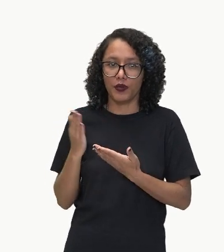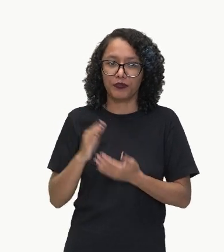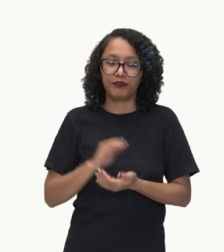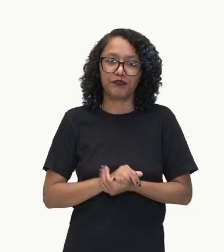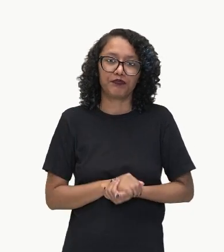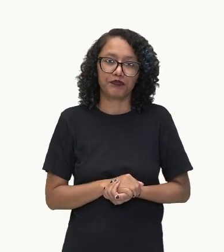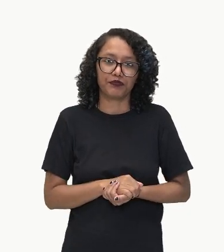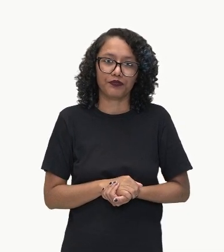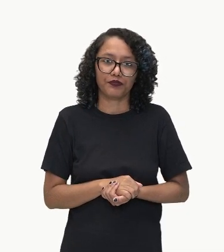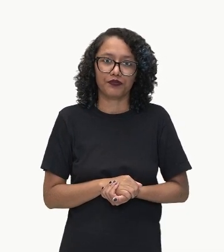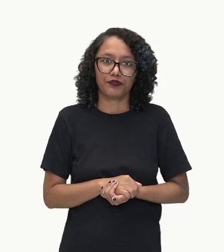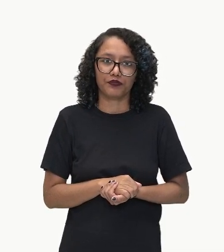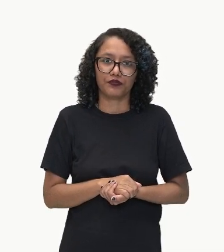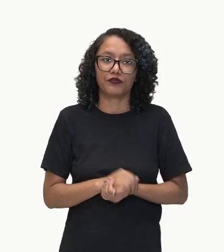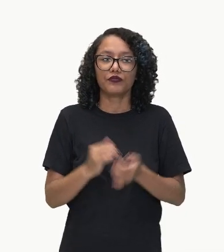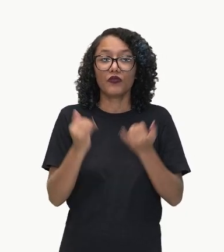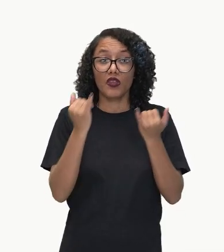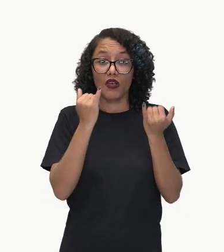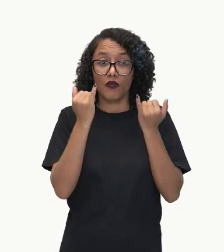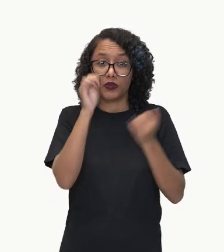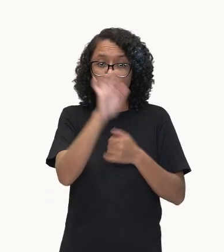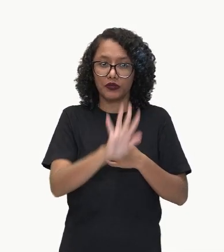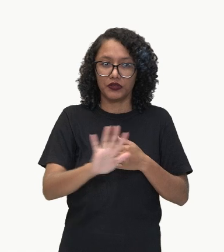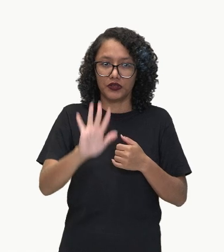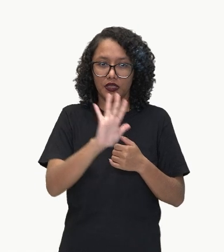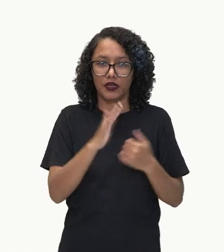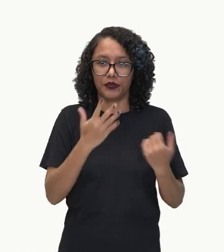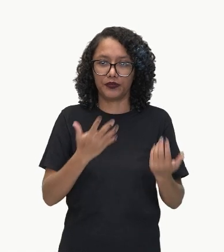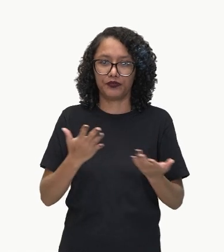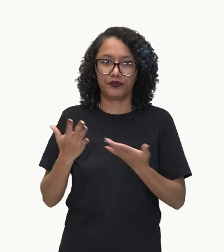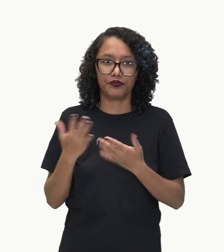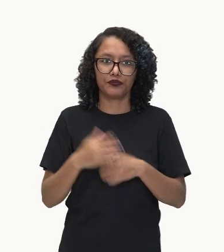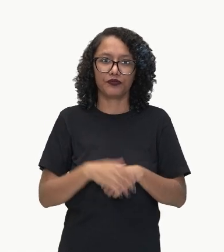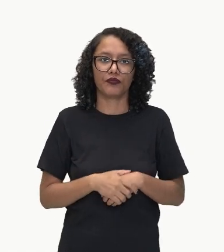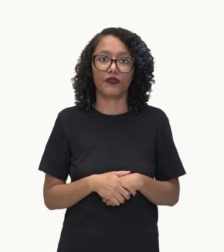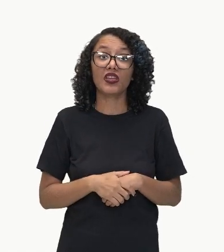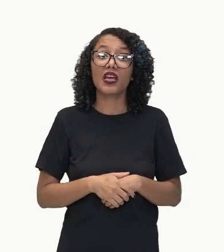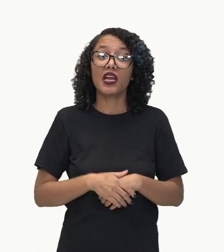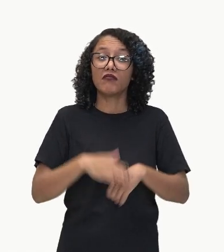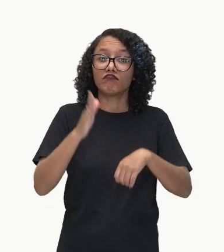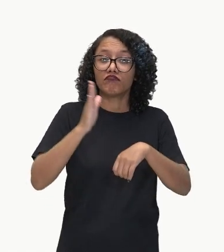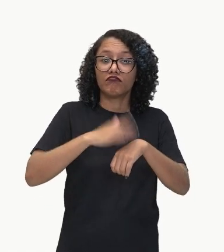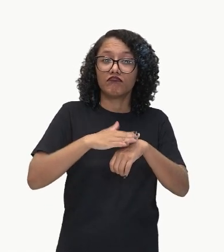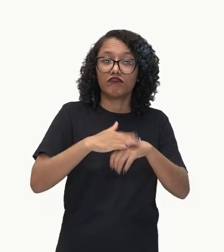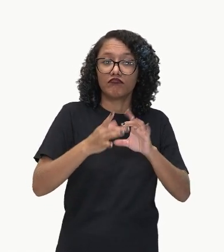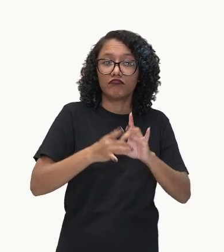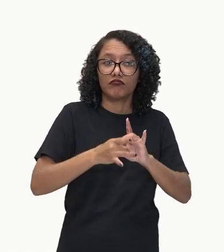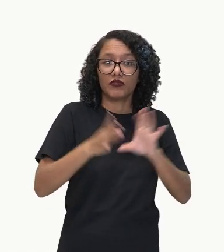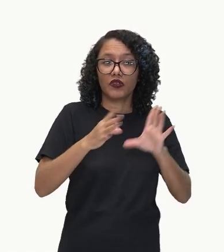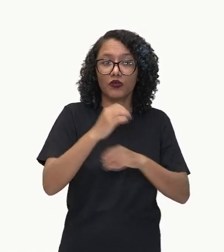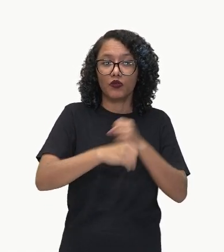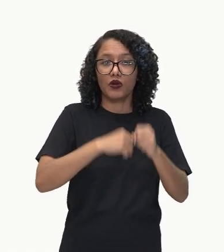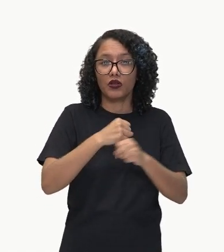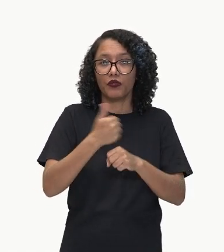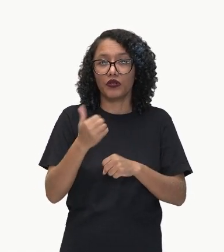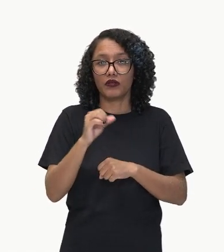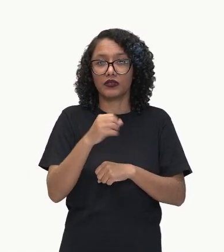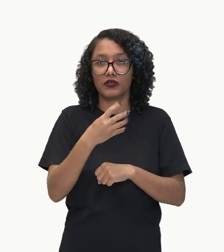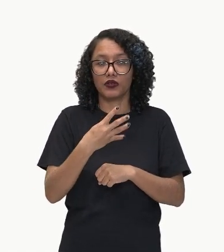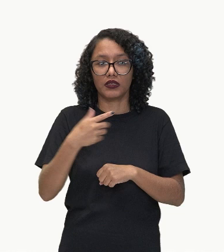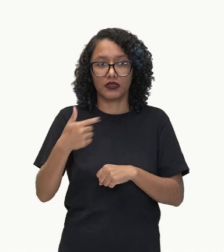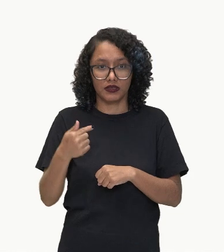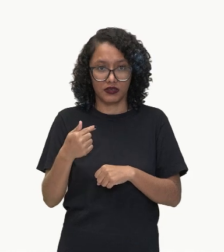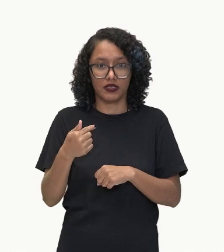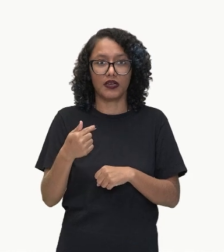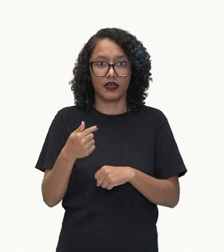paquistanesa. Informações gerais do Paquistão: ele se tornou independente no ano de 1947 como